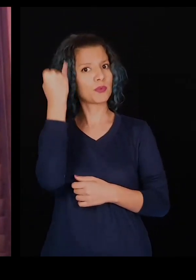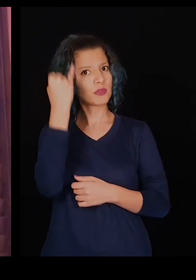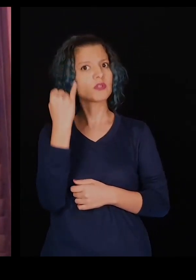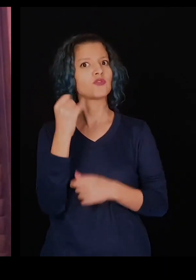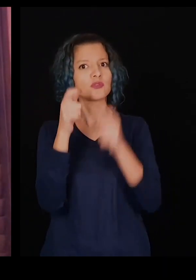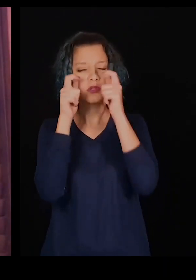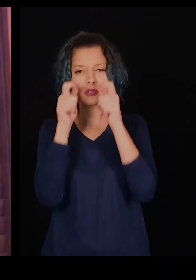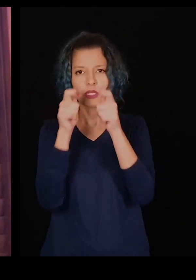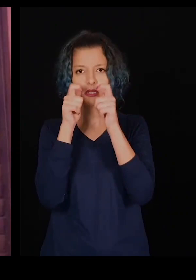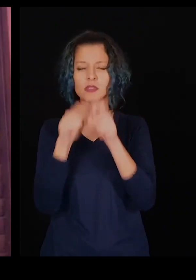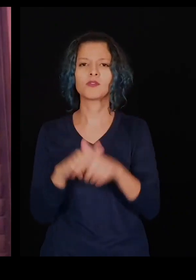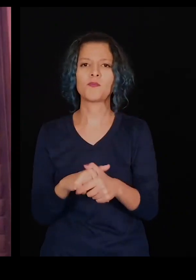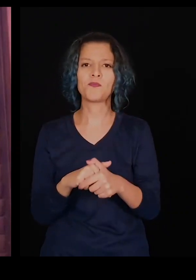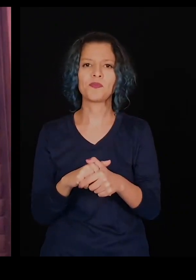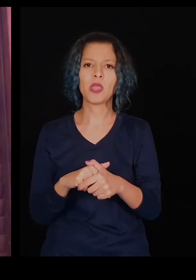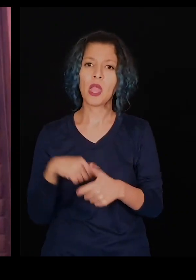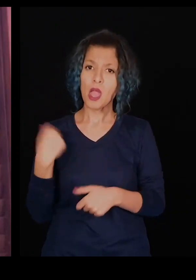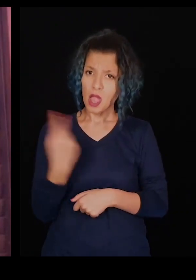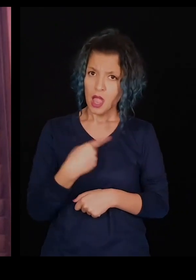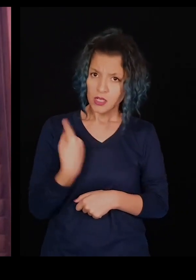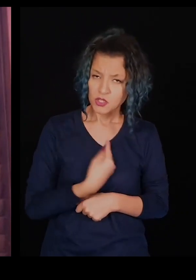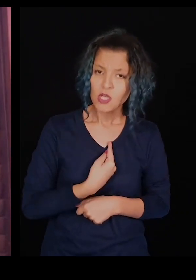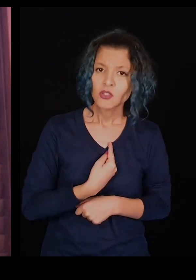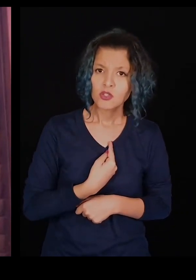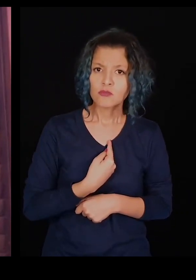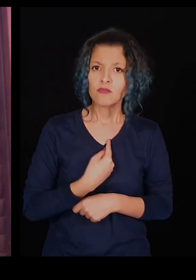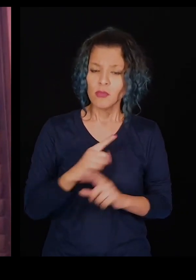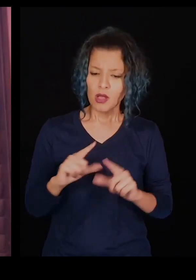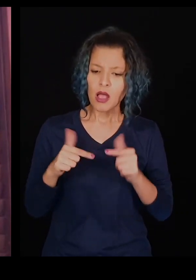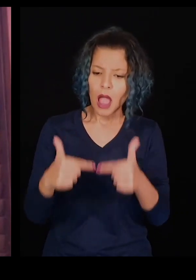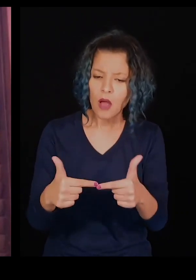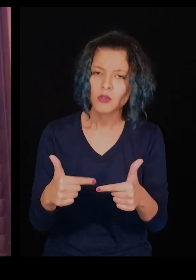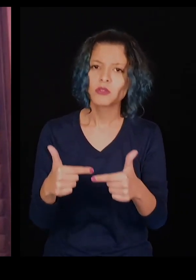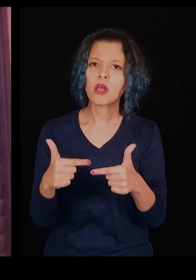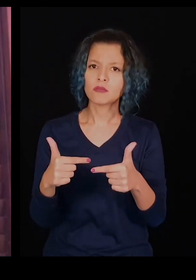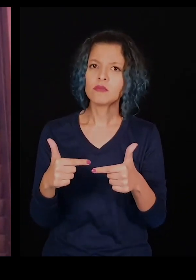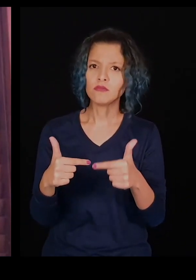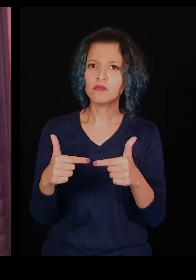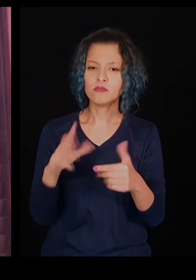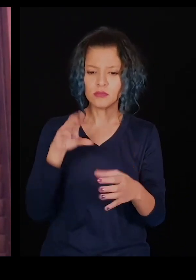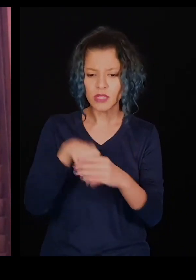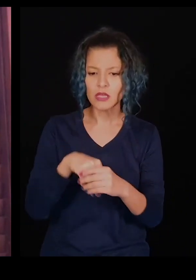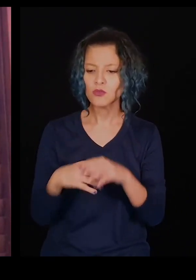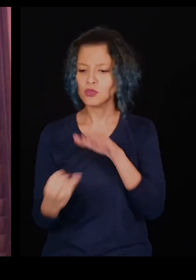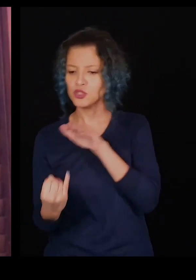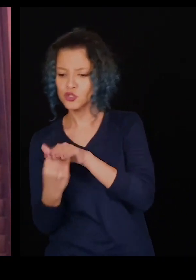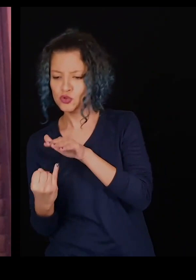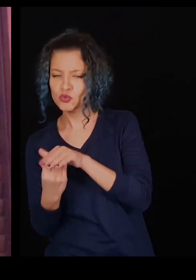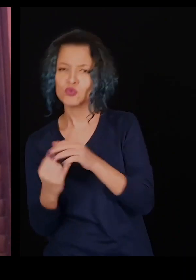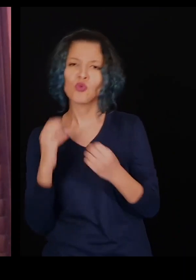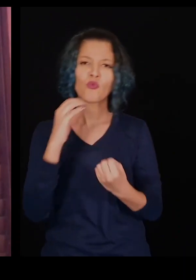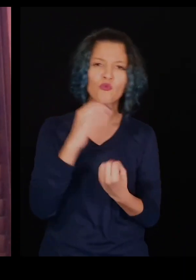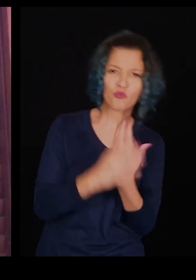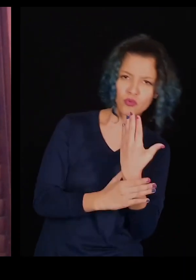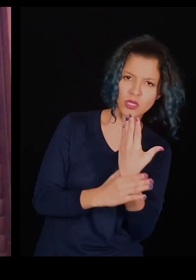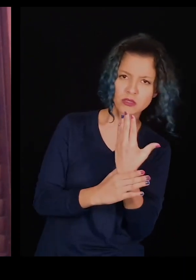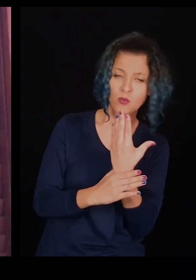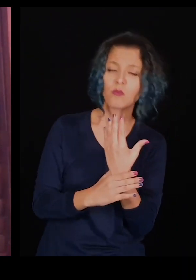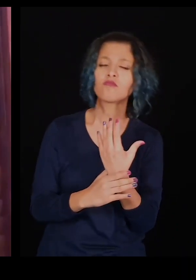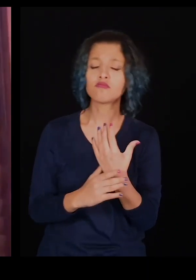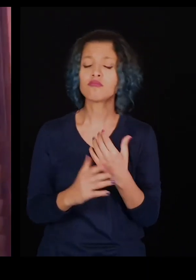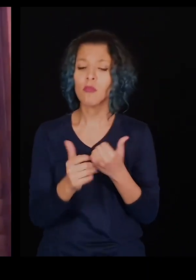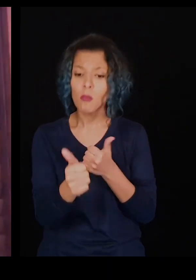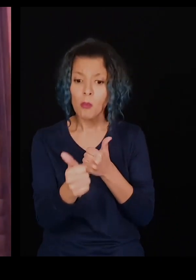como presente em relação às causas nos institutos e fundações, também, no momento que a gente está mais próximo, a gente consegue